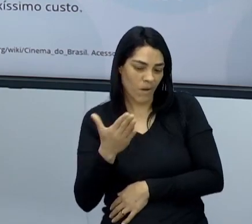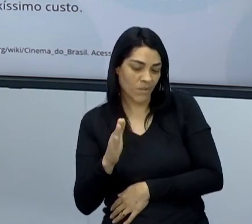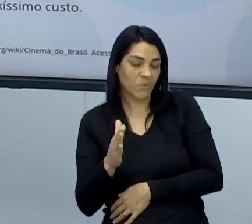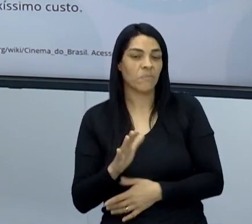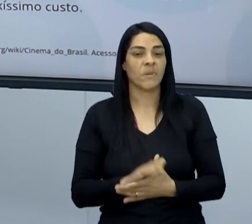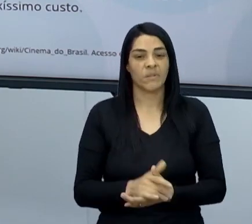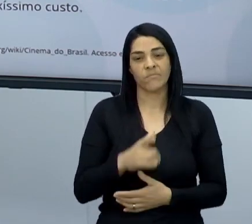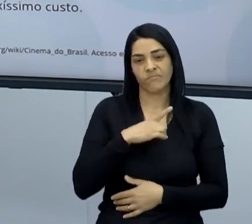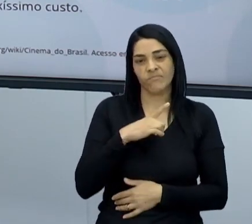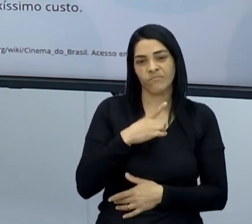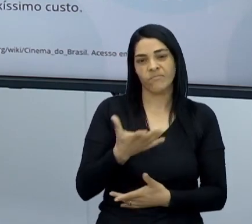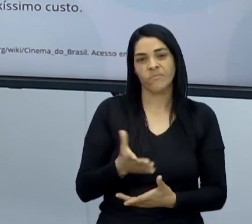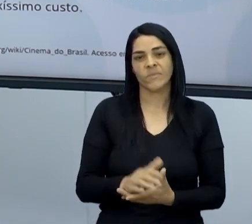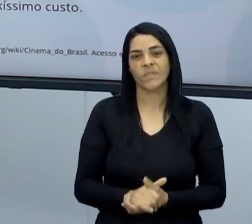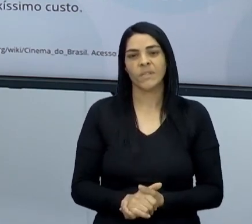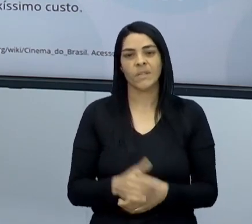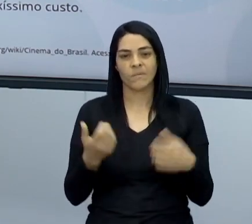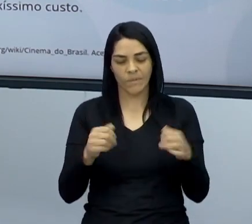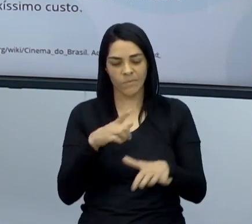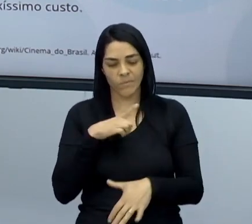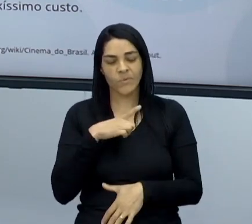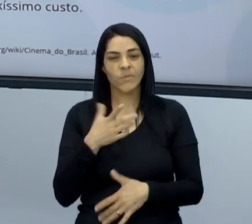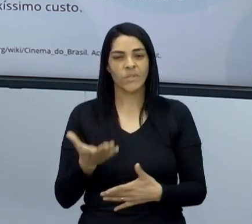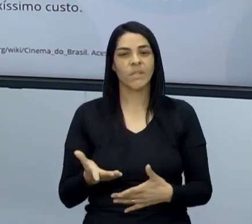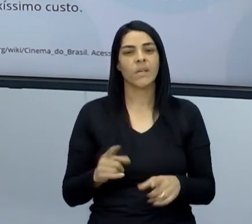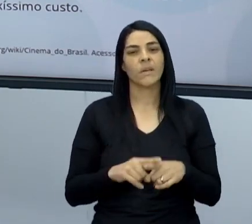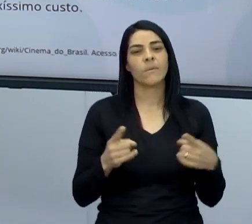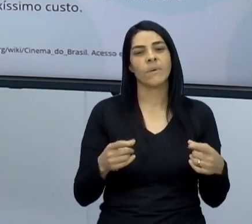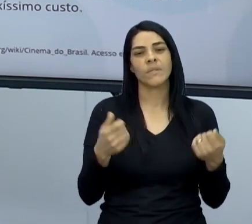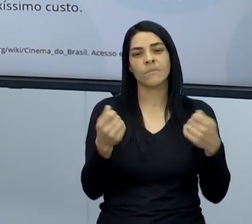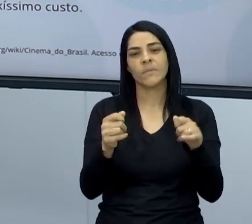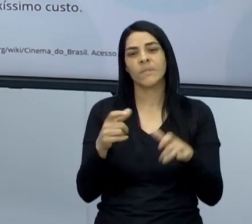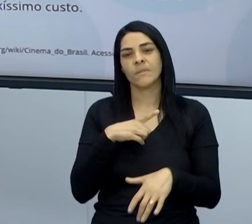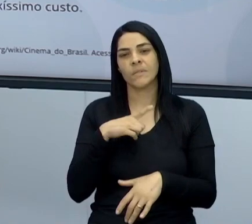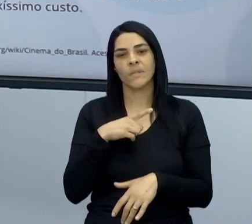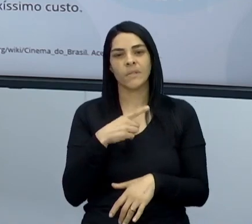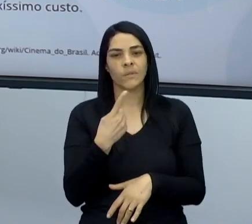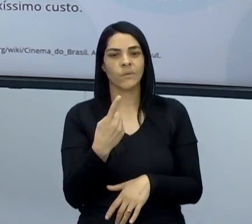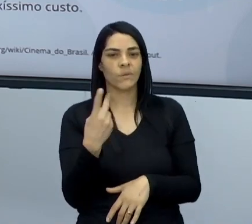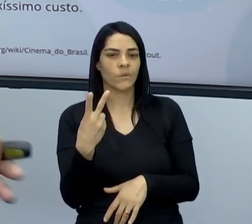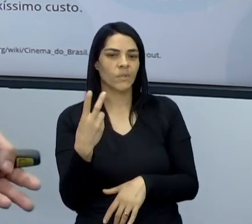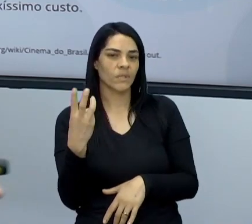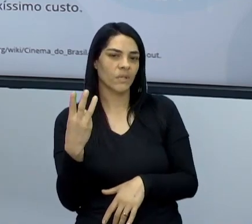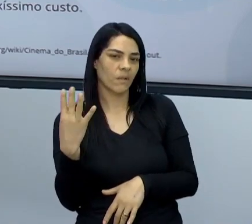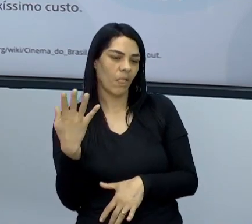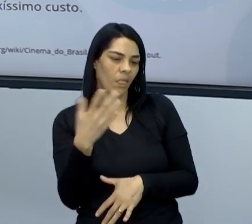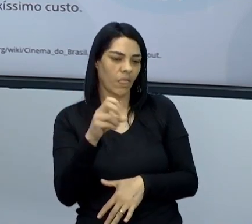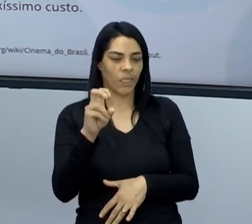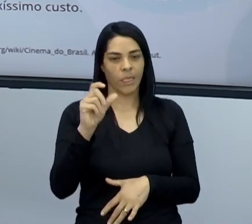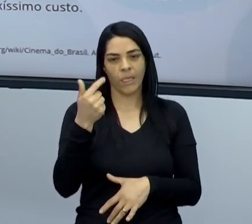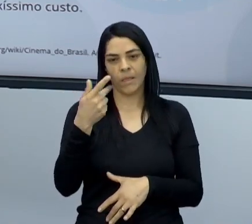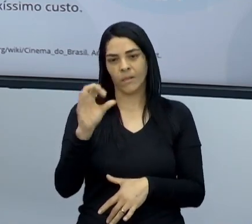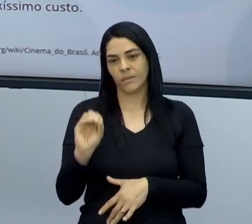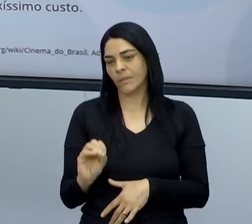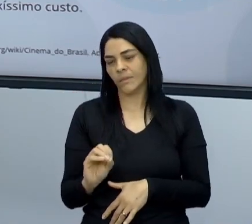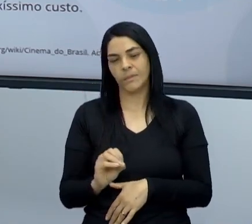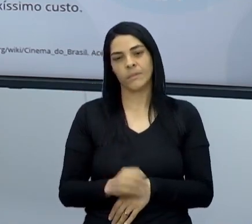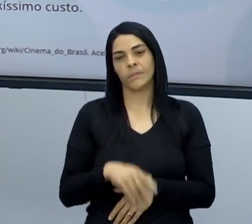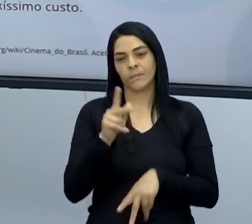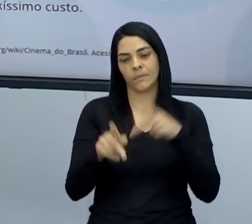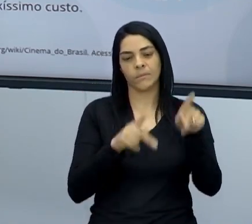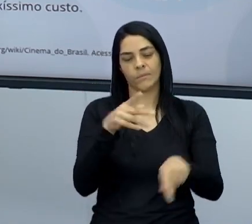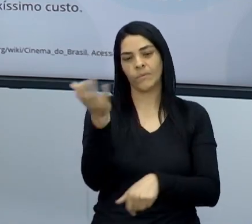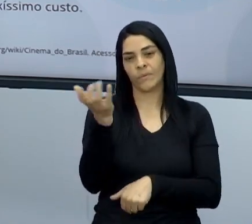alternativo. Então, a gente tem que ter alternativa, mas também, para ter alternativa, tem que ter no mínimo 2, 3, 4, 5, 10, tem que ser feito cinema. Tá